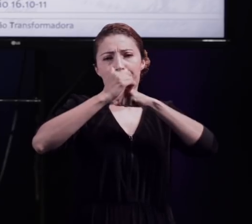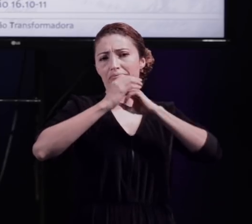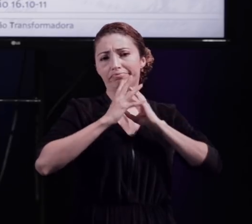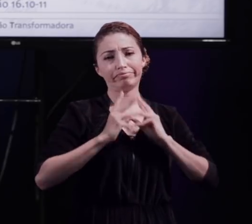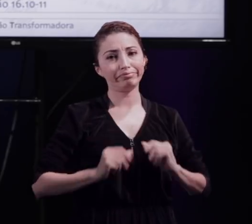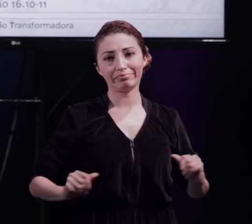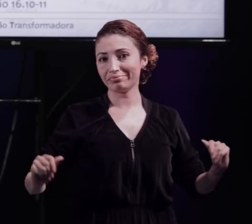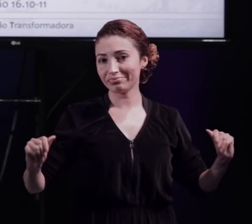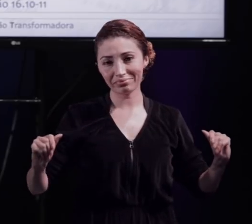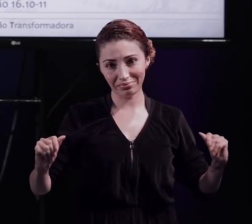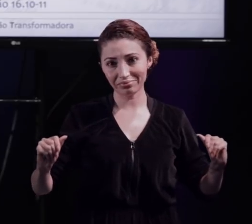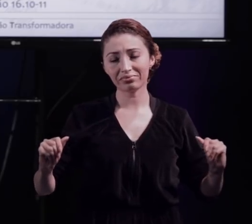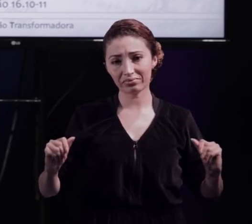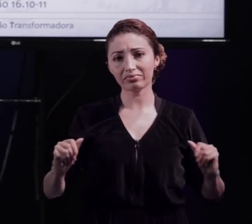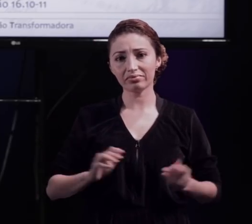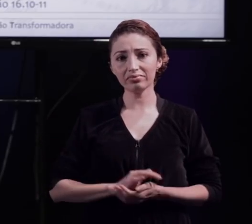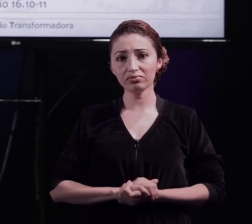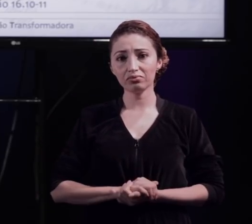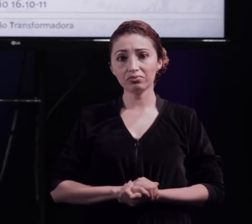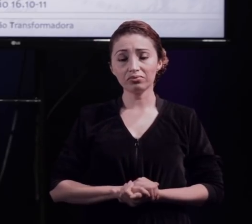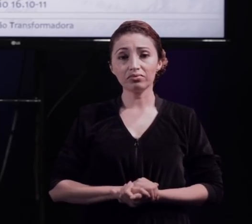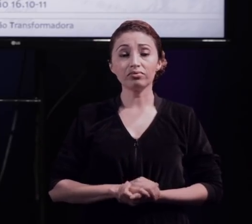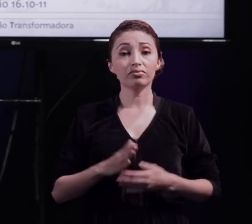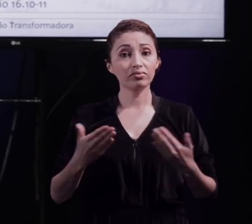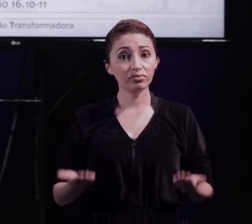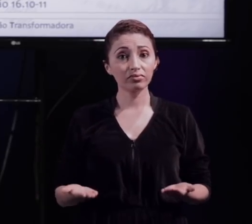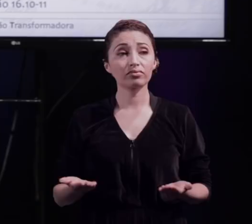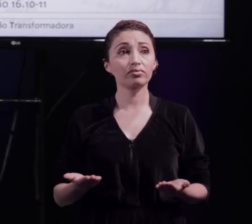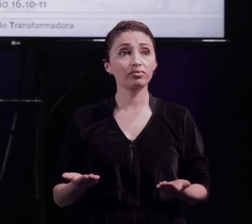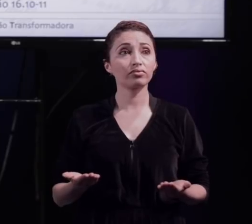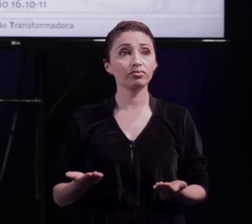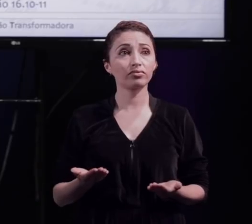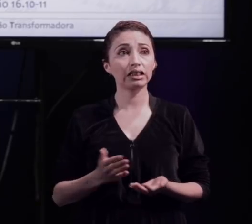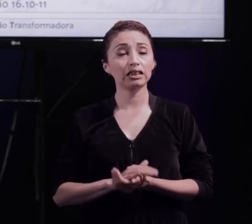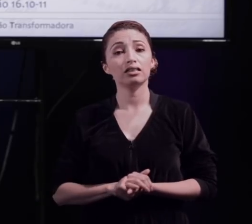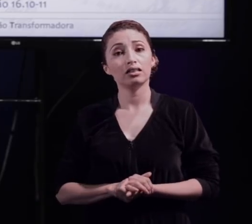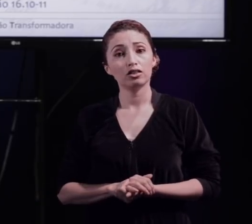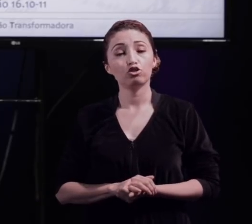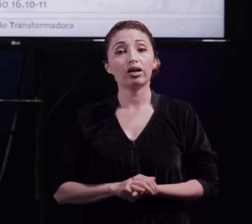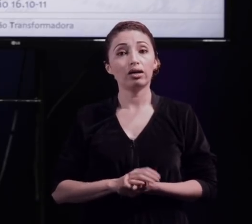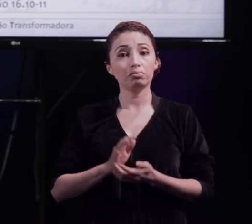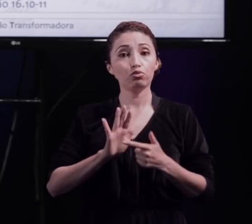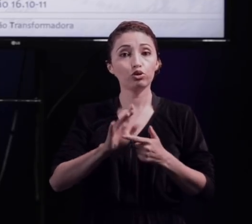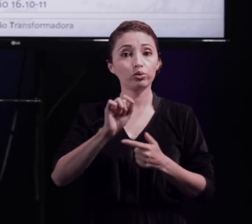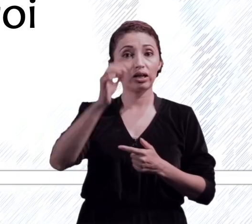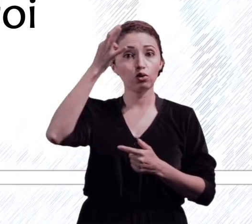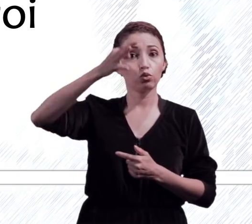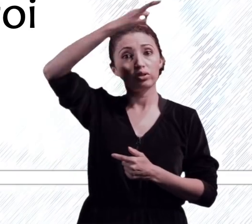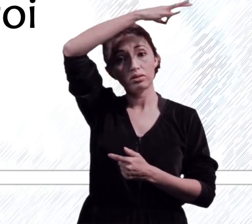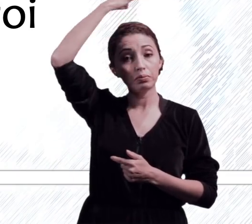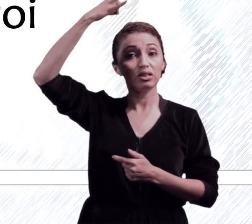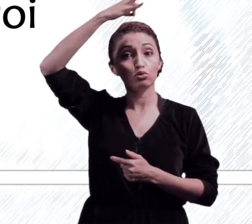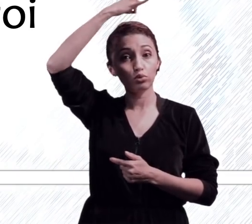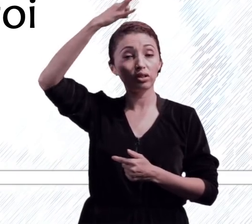sem dever coisa alguma na nossa vida pessoal. E ainda Ele diz mais,